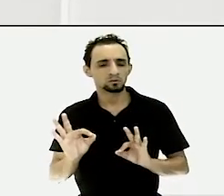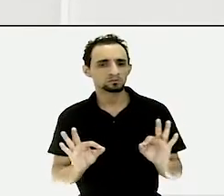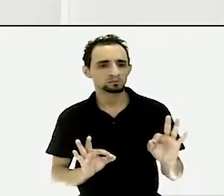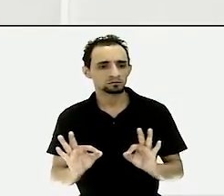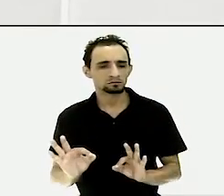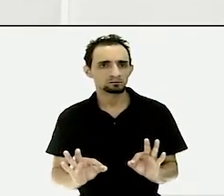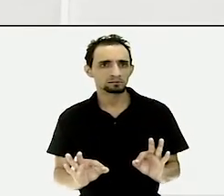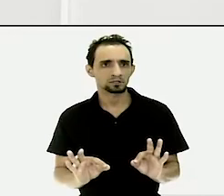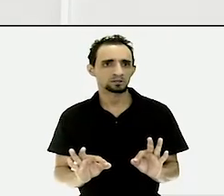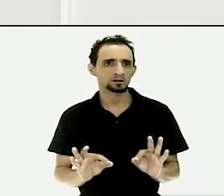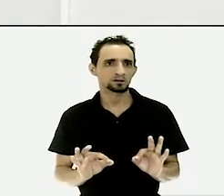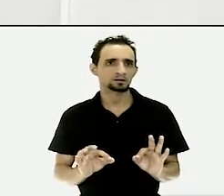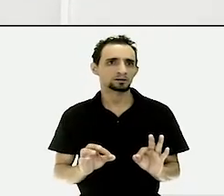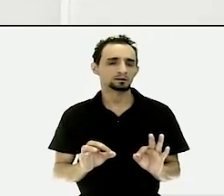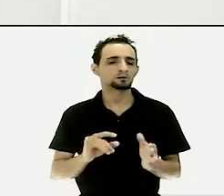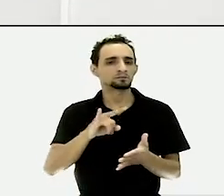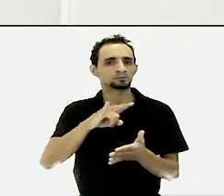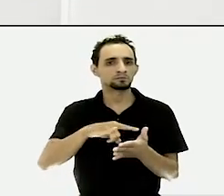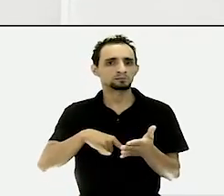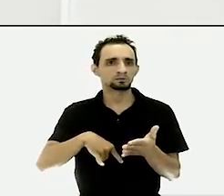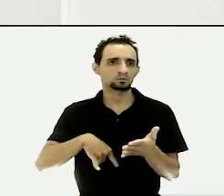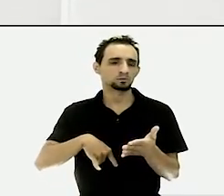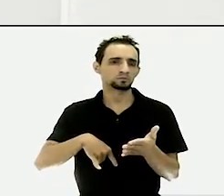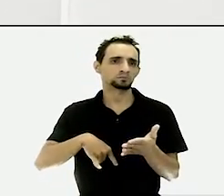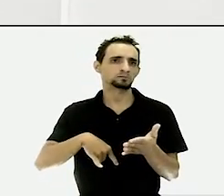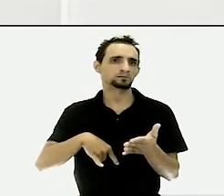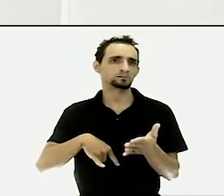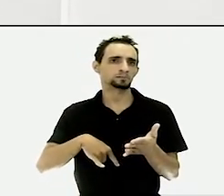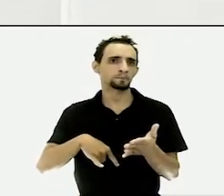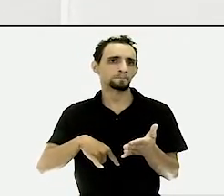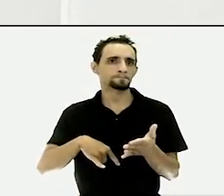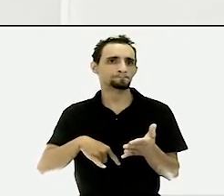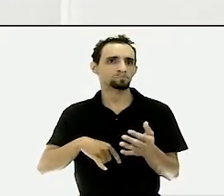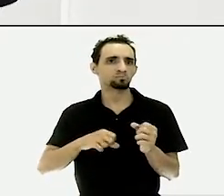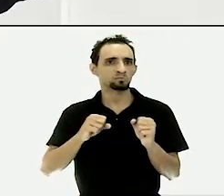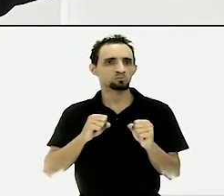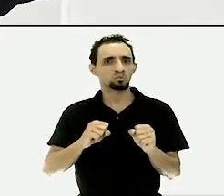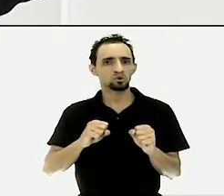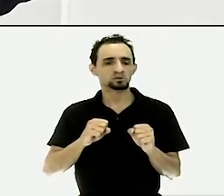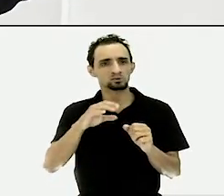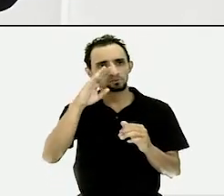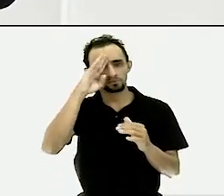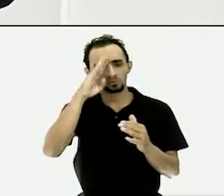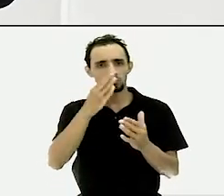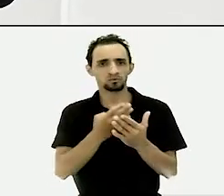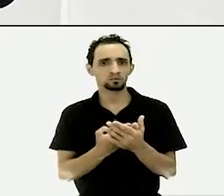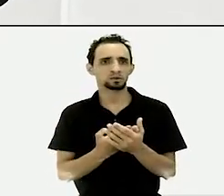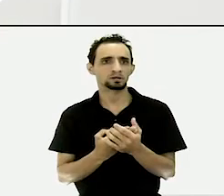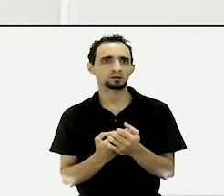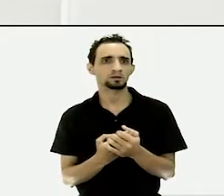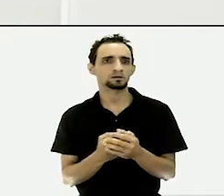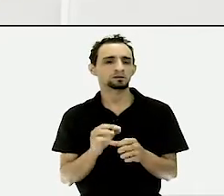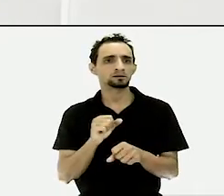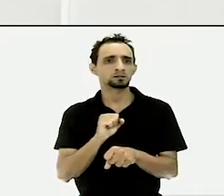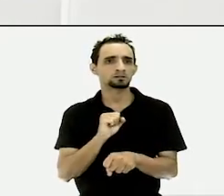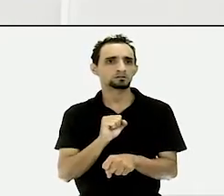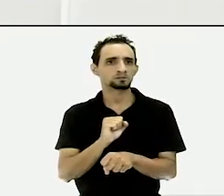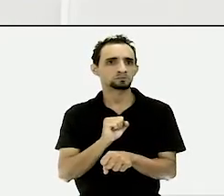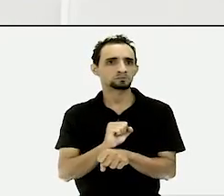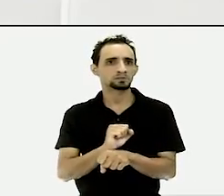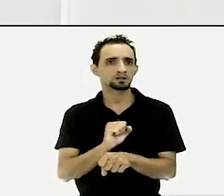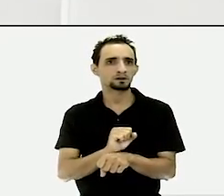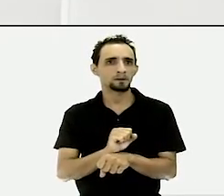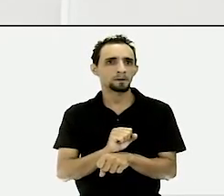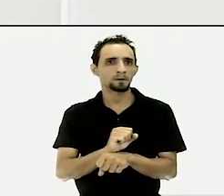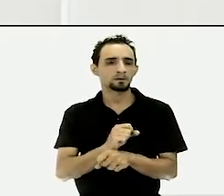da licitação de aluguéis para eles, nem pense nisso agora. A prefeitura não tem dinheiro para o básico, vai fazer...